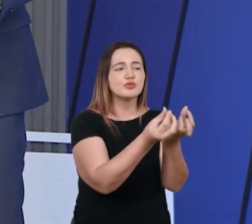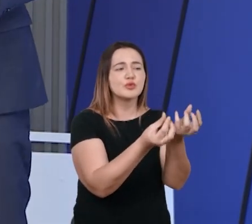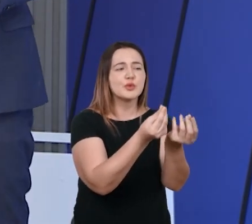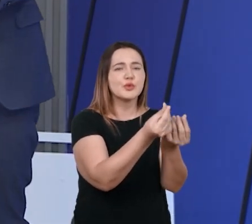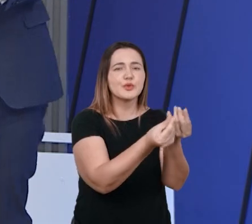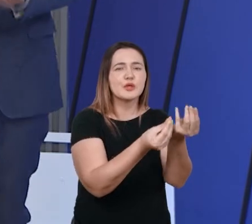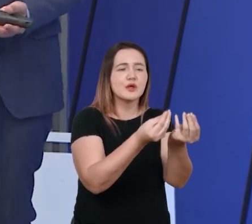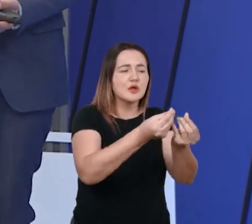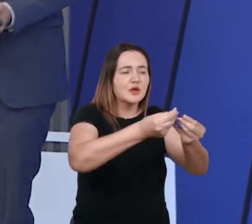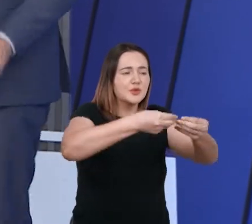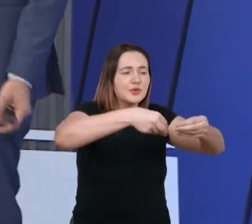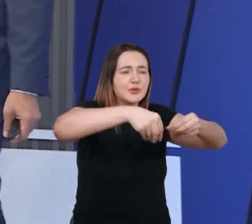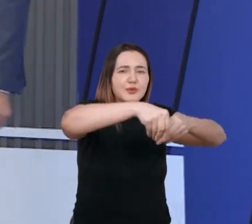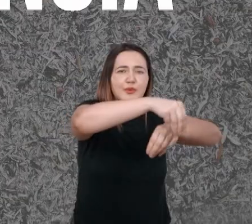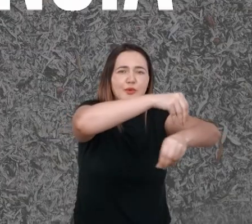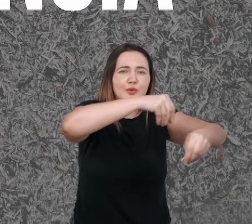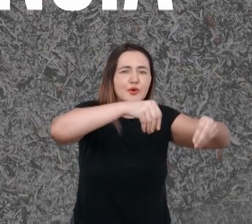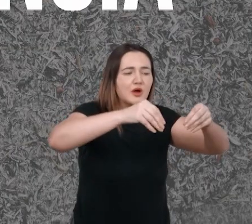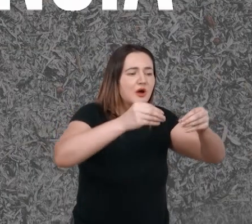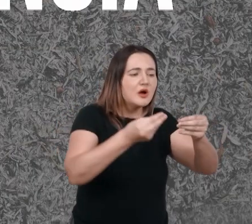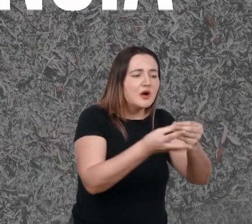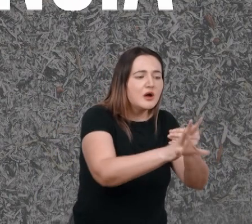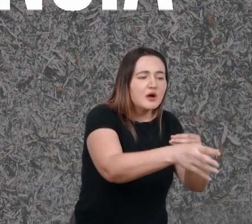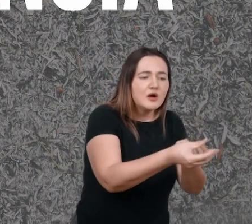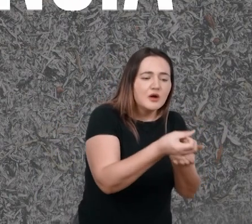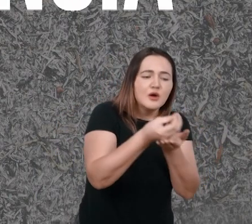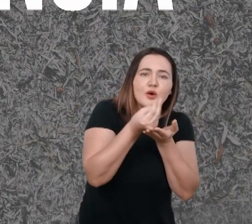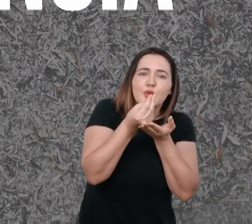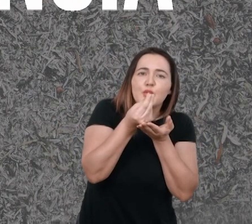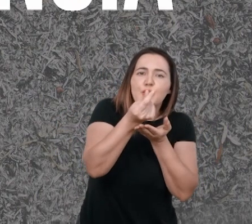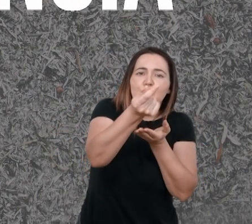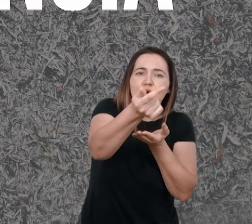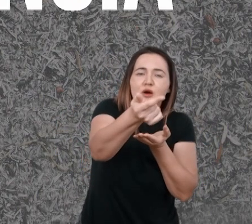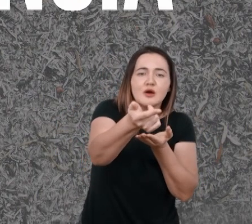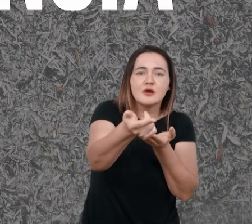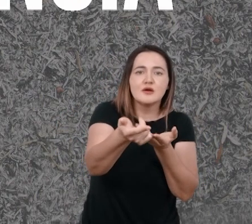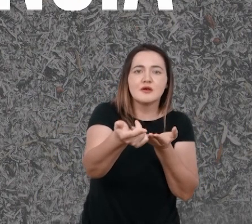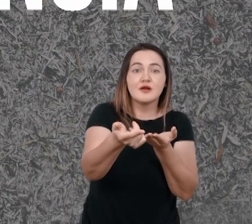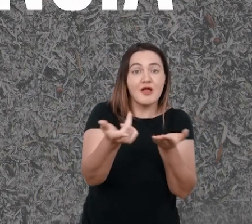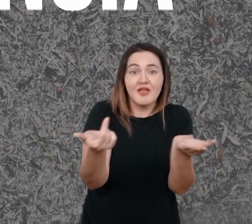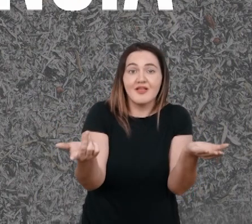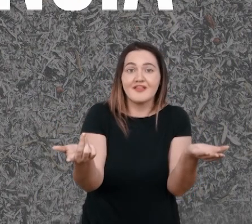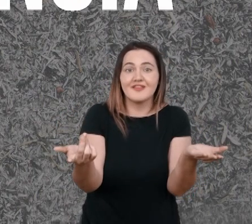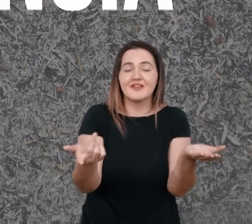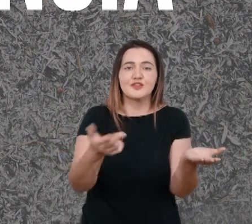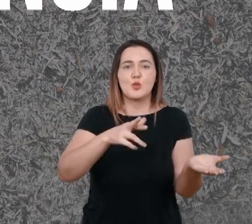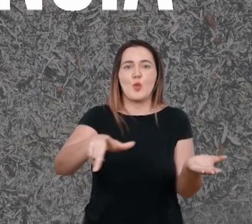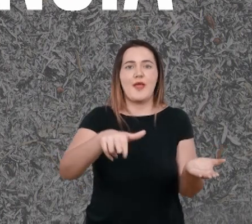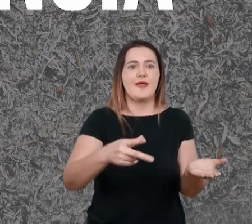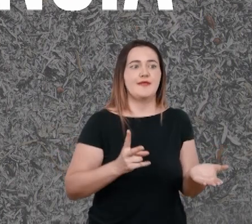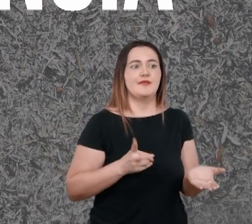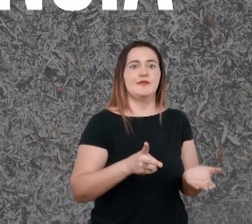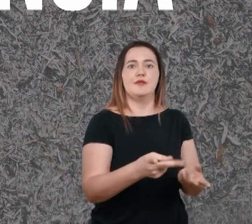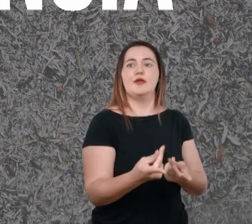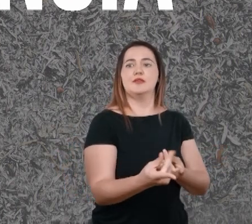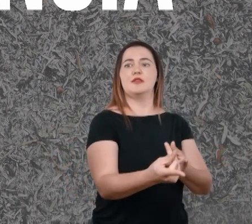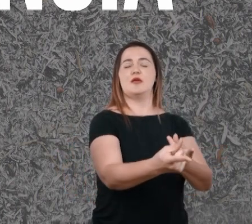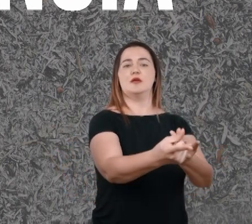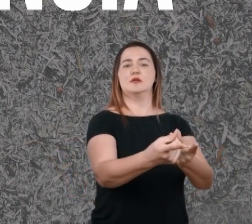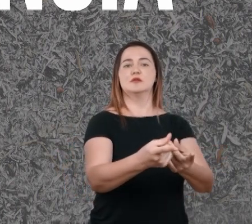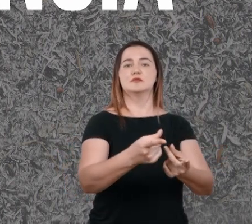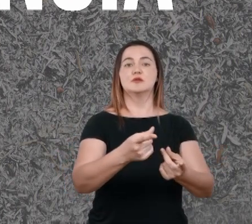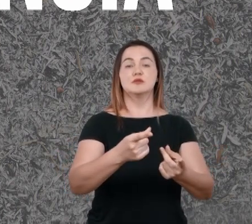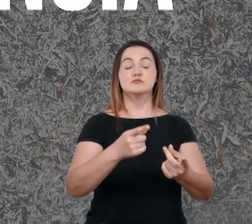ficará apenas cinzas, porque o inferno não é uma purificação para uma outra vida, para ficar vivendo lá, sendo